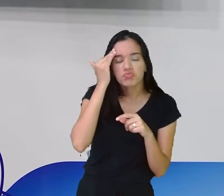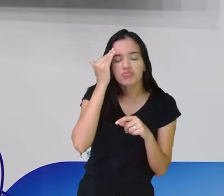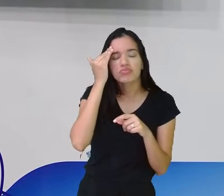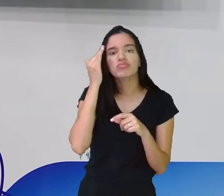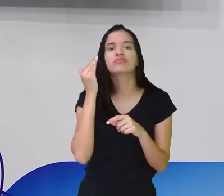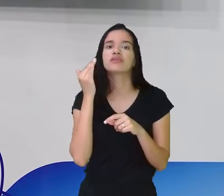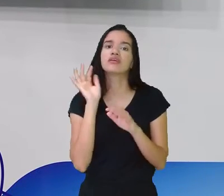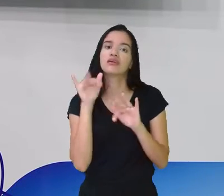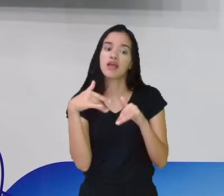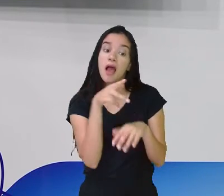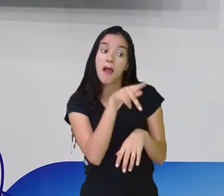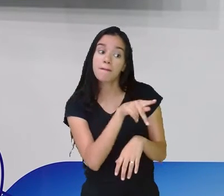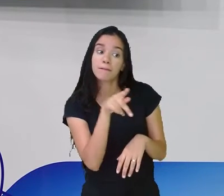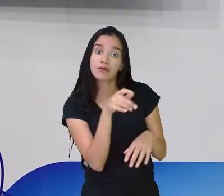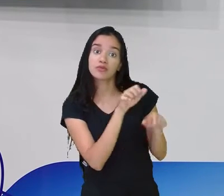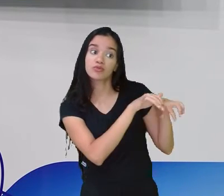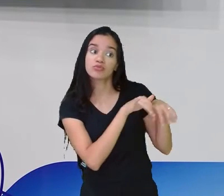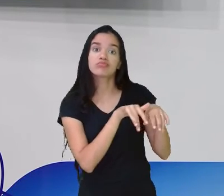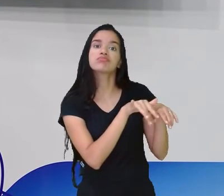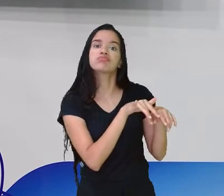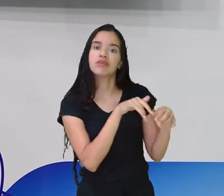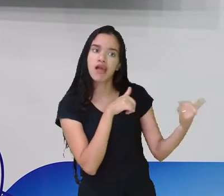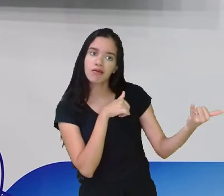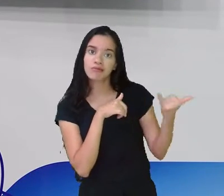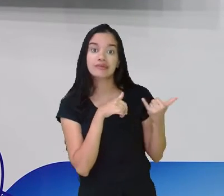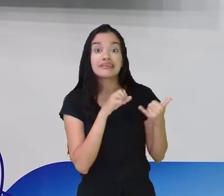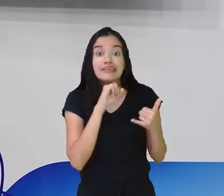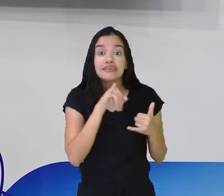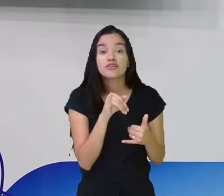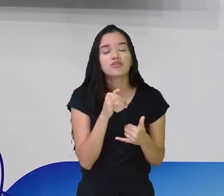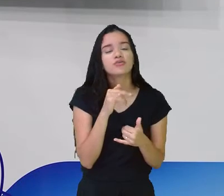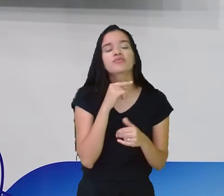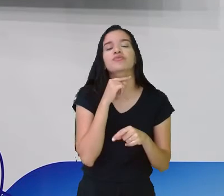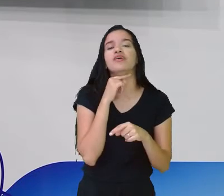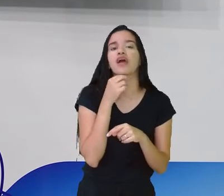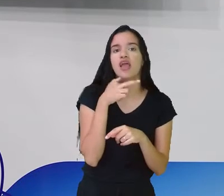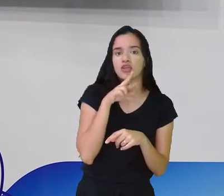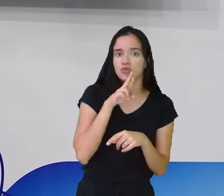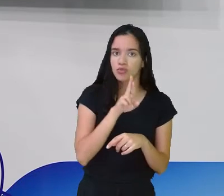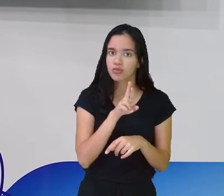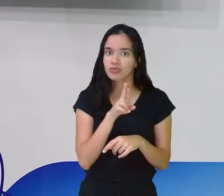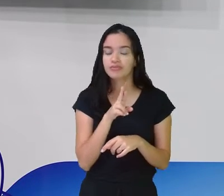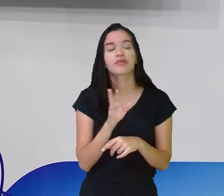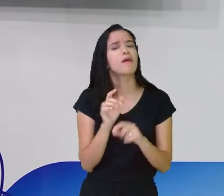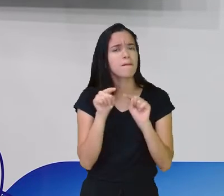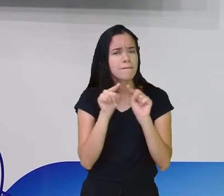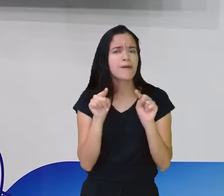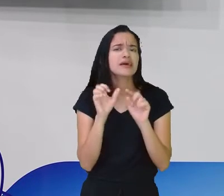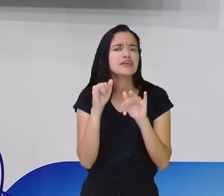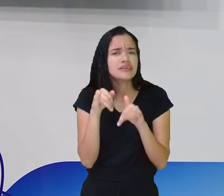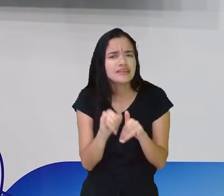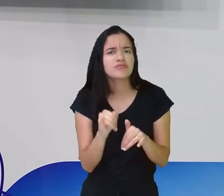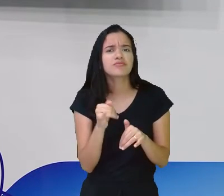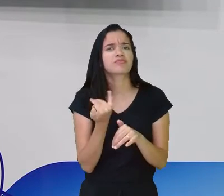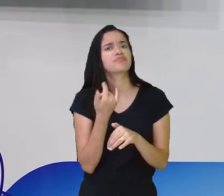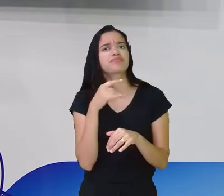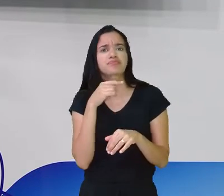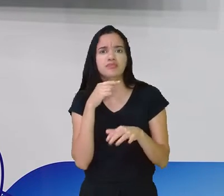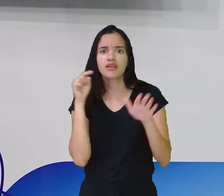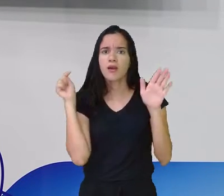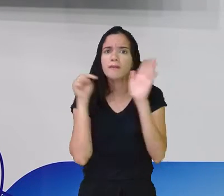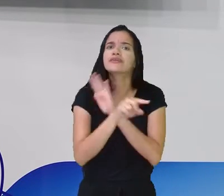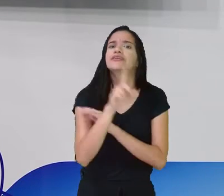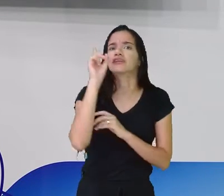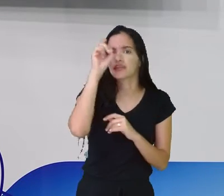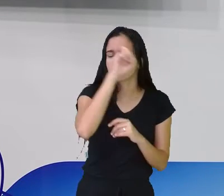postos para ler a tua pergunta e passar para a gente aqui. Se eu não souber, com certeza ela sabe, tá? Mas se for uma pergunta tão difícil assim, que nem eu nem ela, a